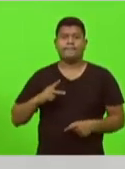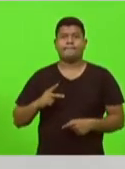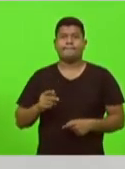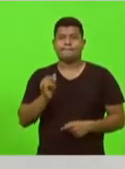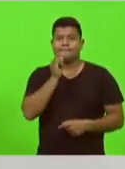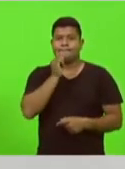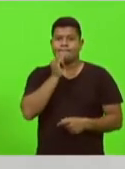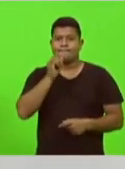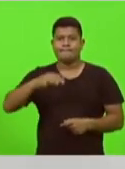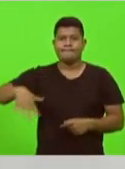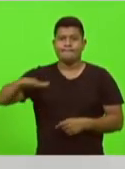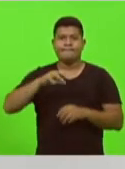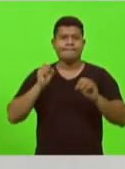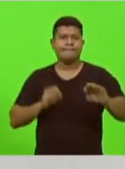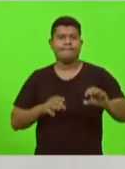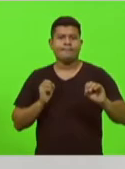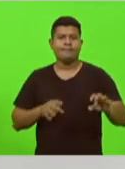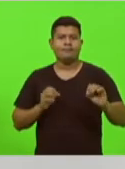da educação.